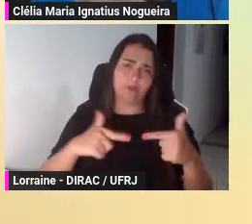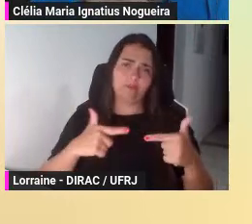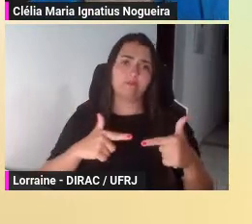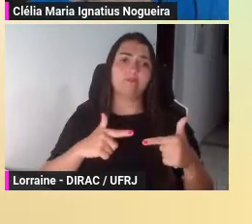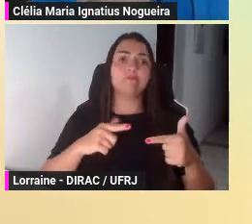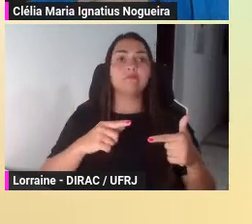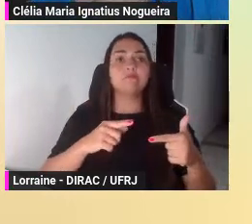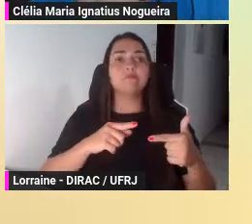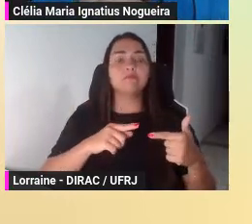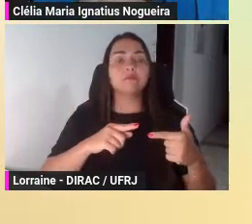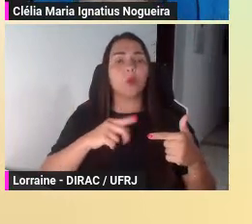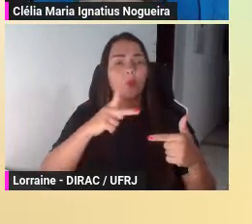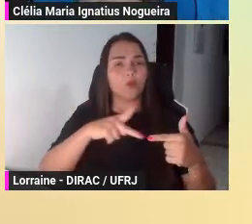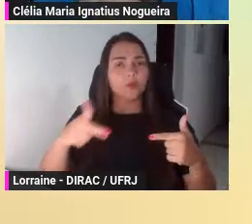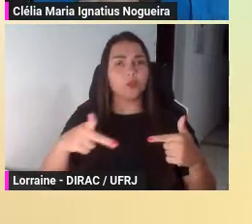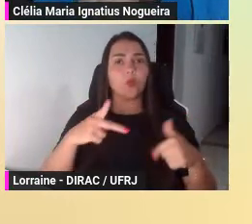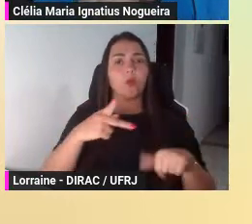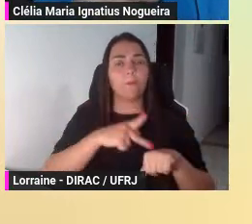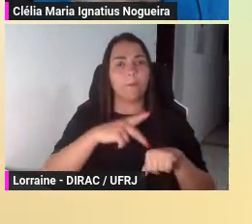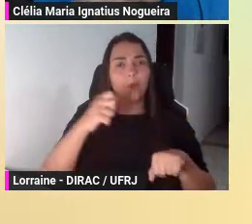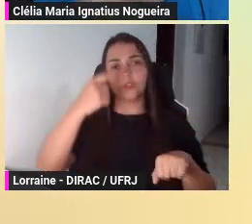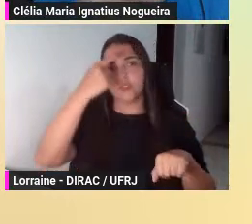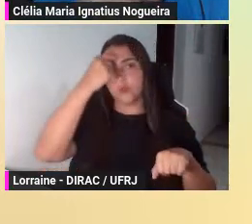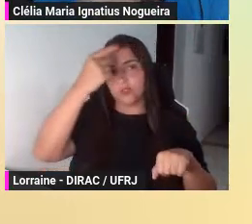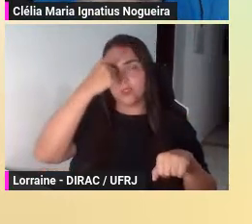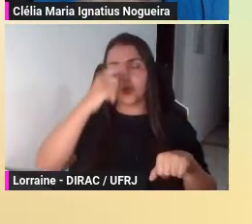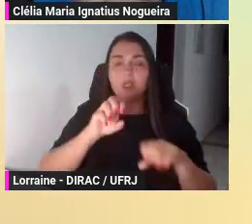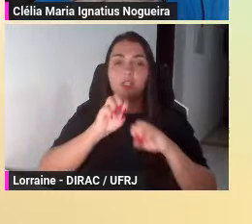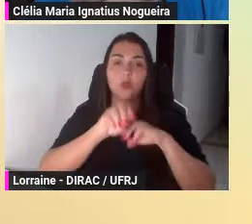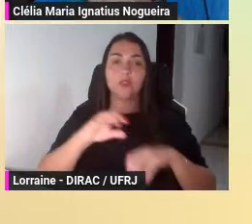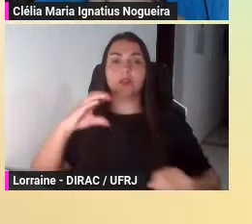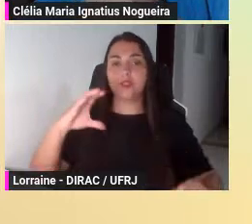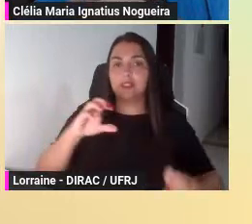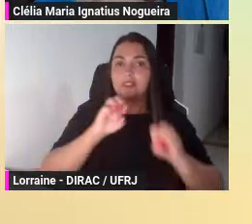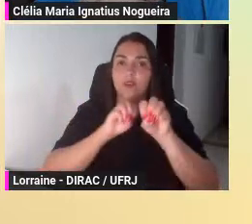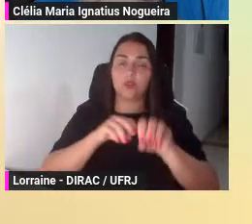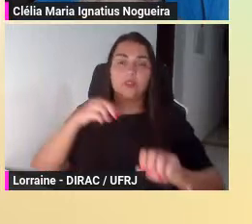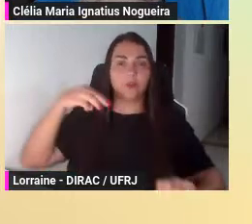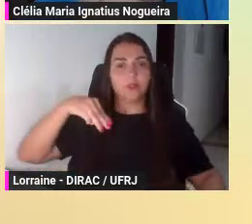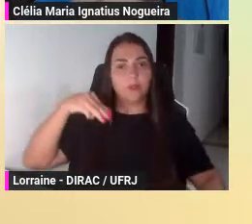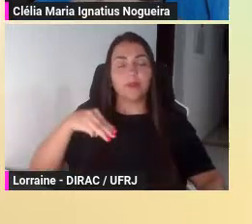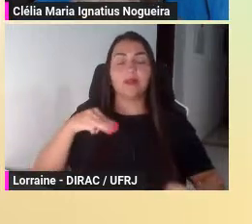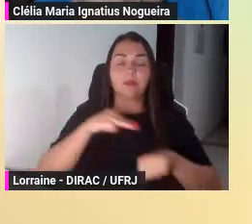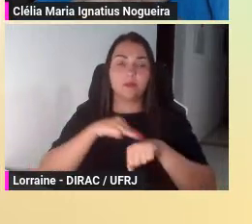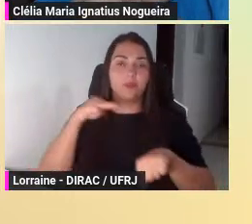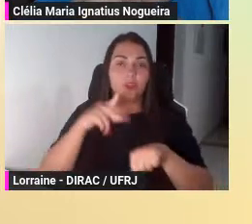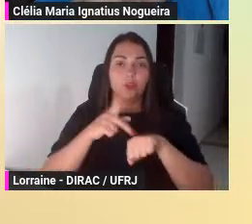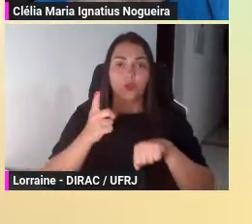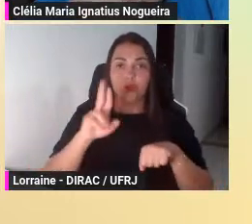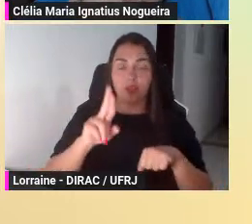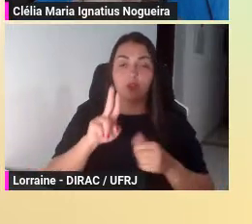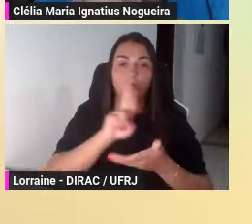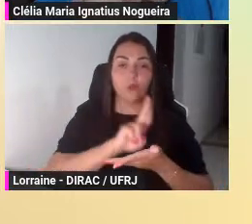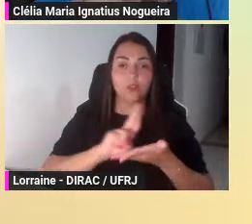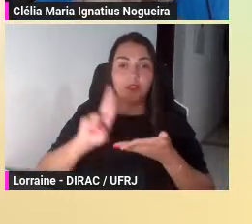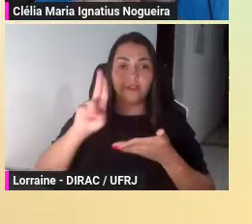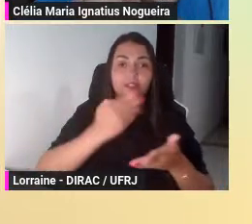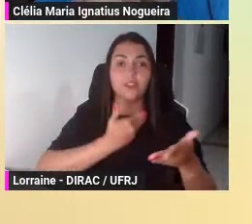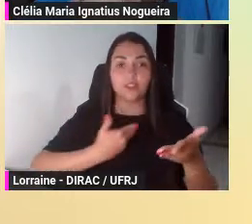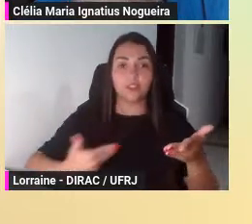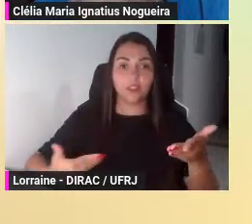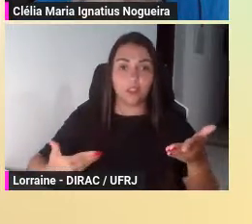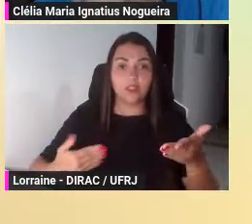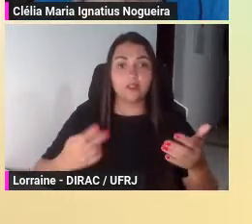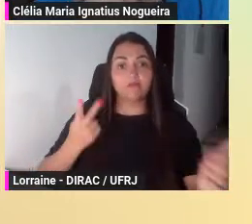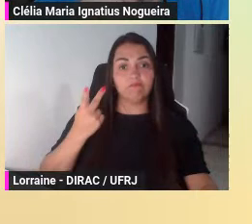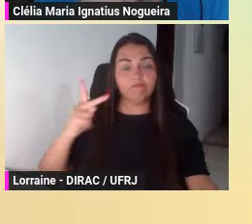de pós-graduação em Educação e Ciências e Educação Matemática, mestrado e doutorado da Universidade Estadual do Oeste do